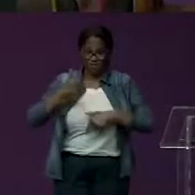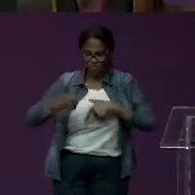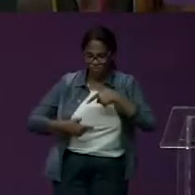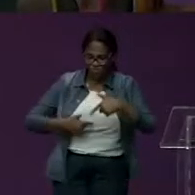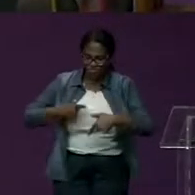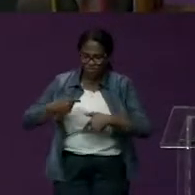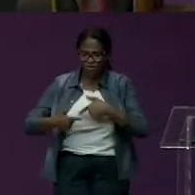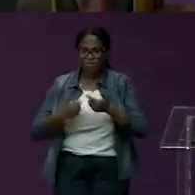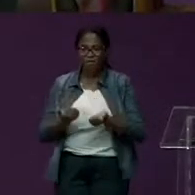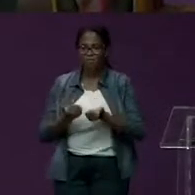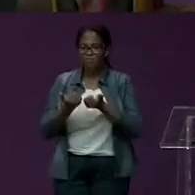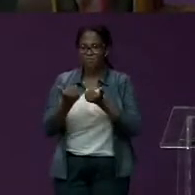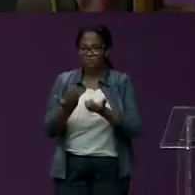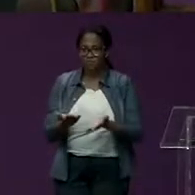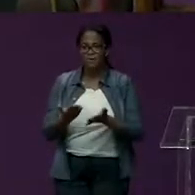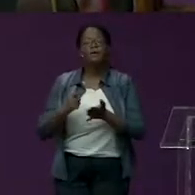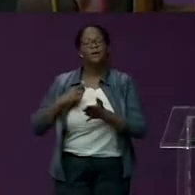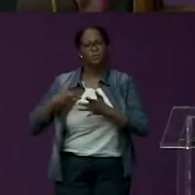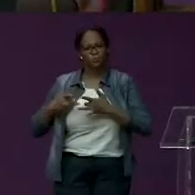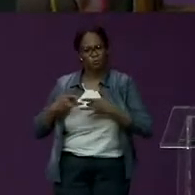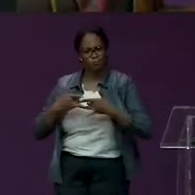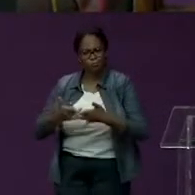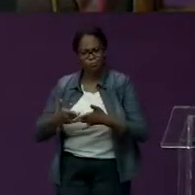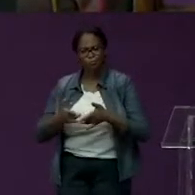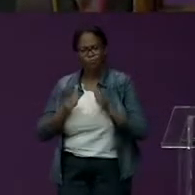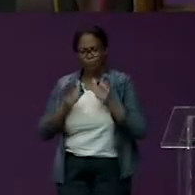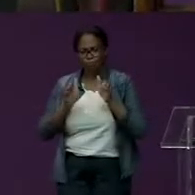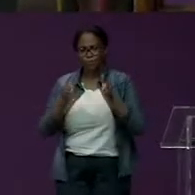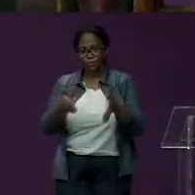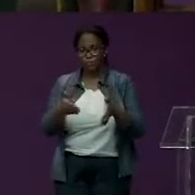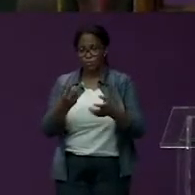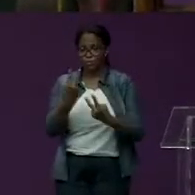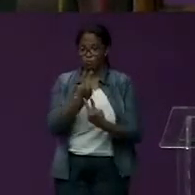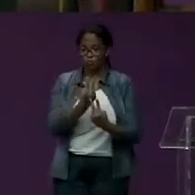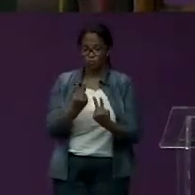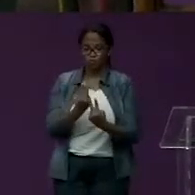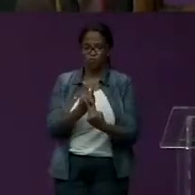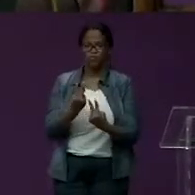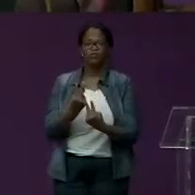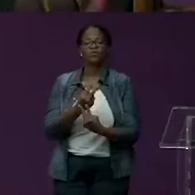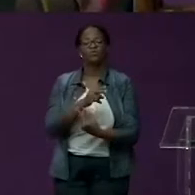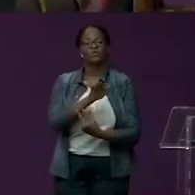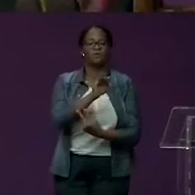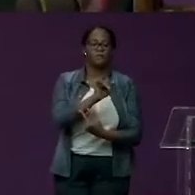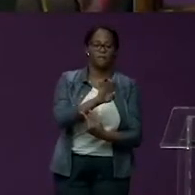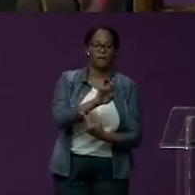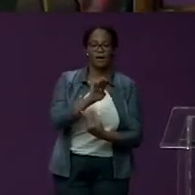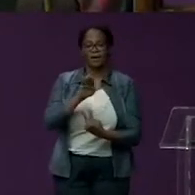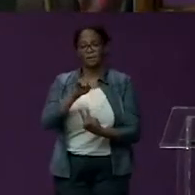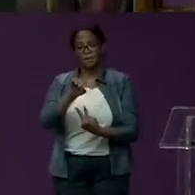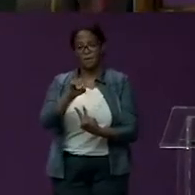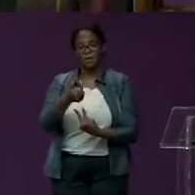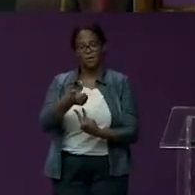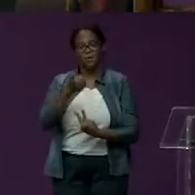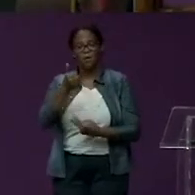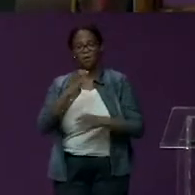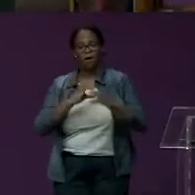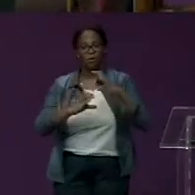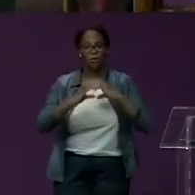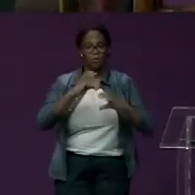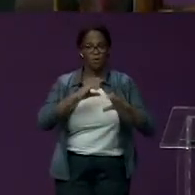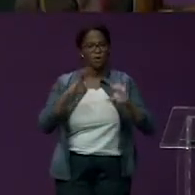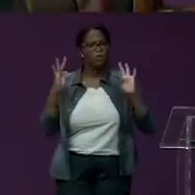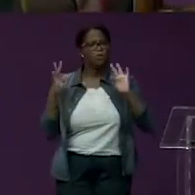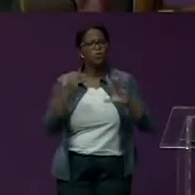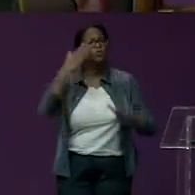trabalho também nós temos nos dedicado, junto com essas duas unidades, para melhorar a comunicação, para todo mundo saber o